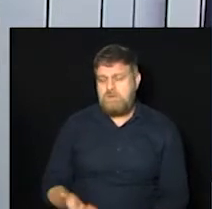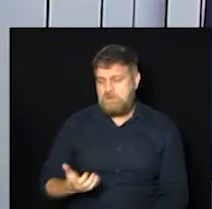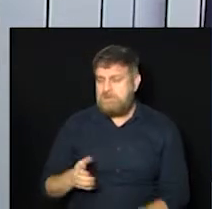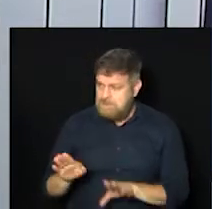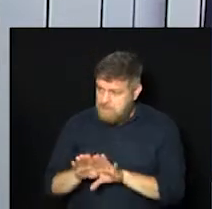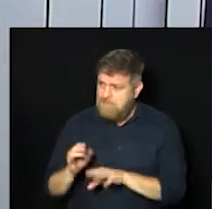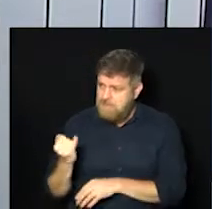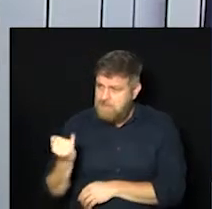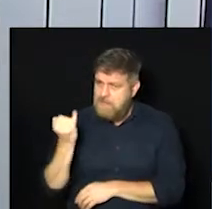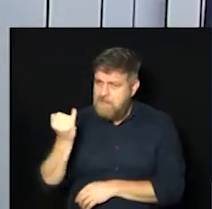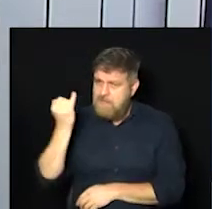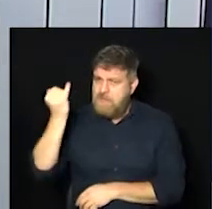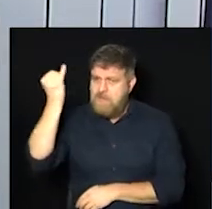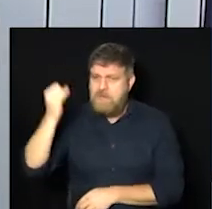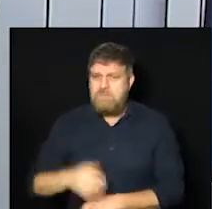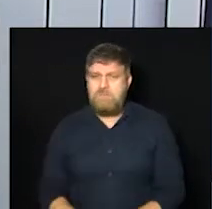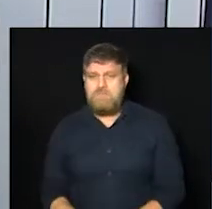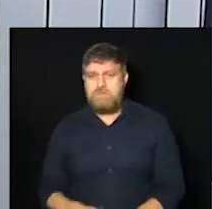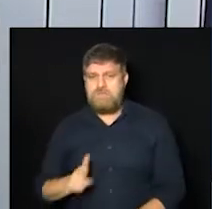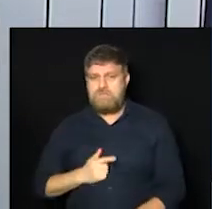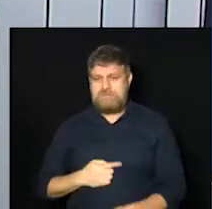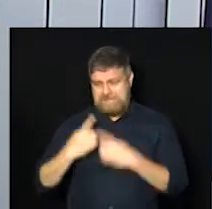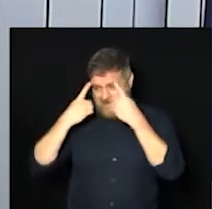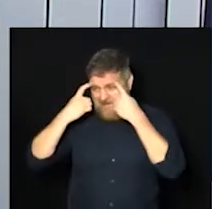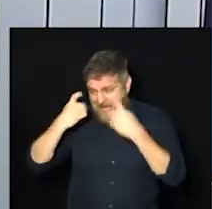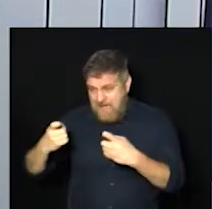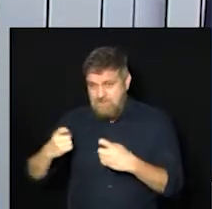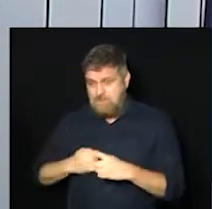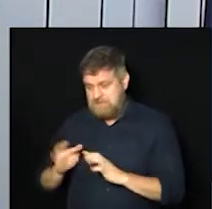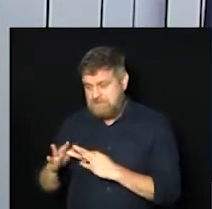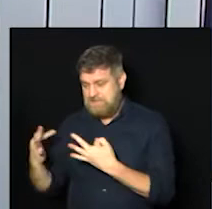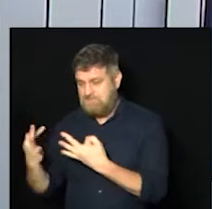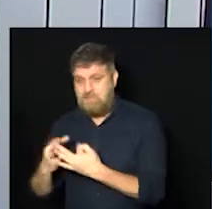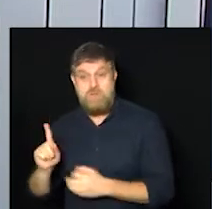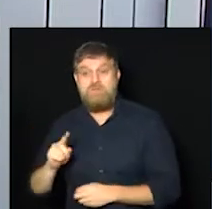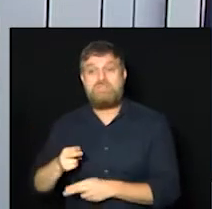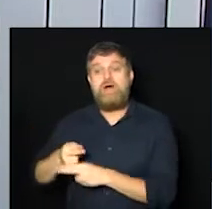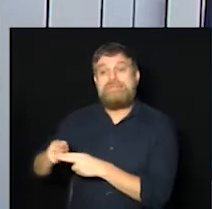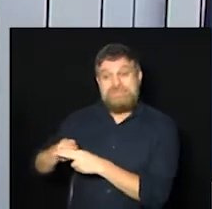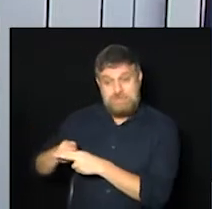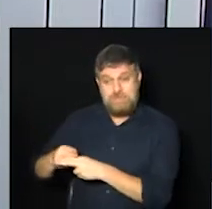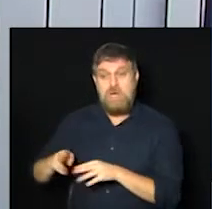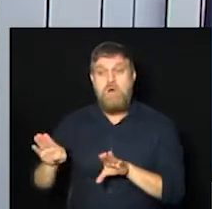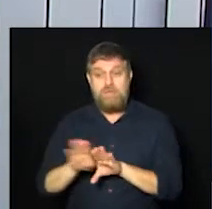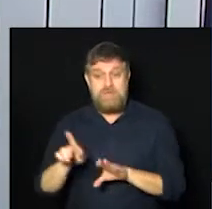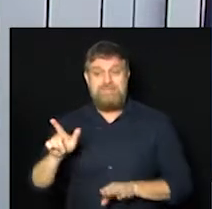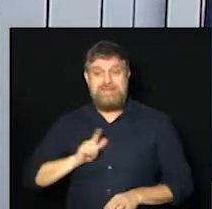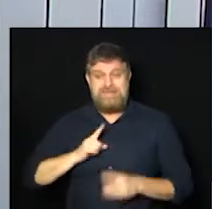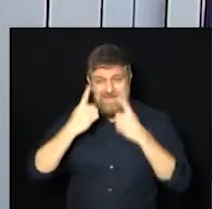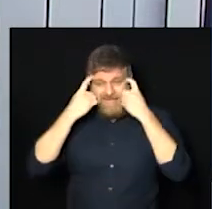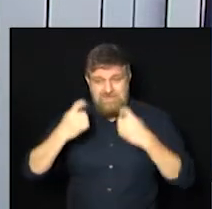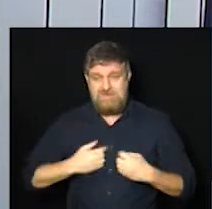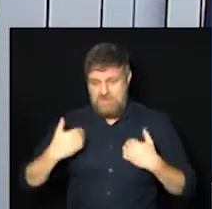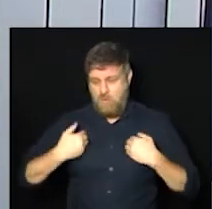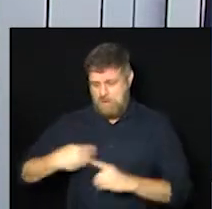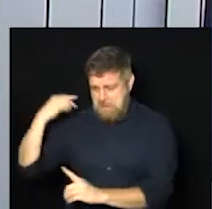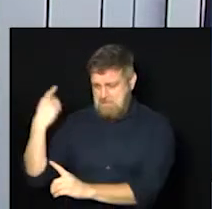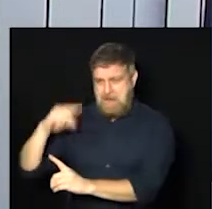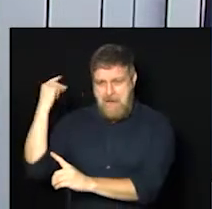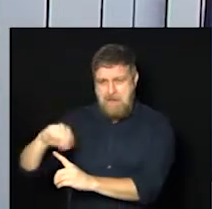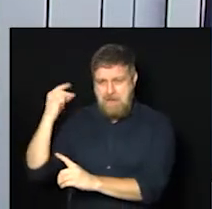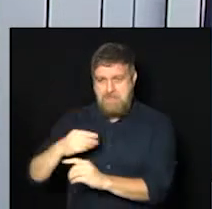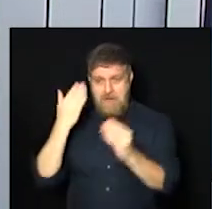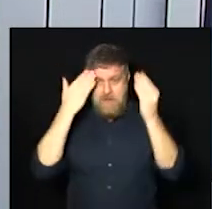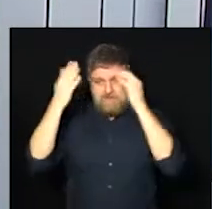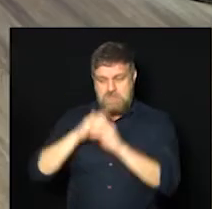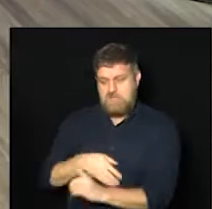também falar sobre a violência doméstica, que ela não é apenas sexual, ela é também física,